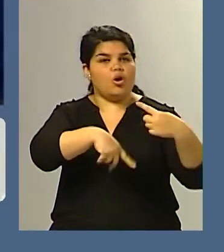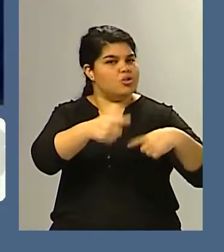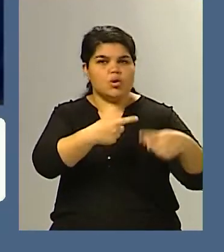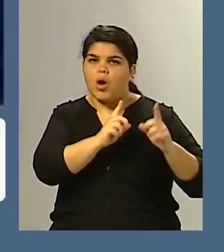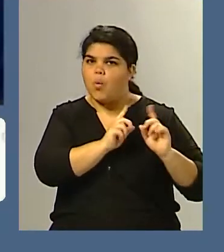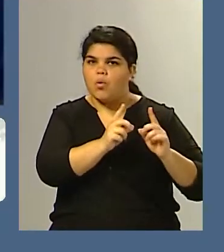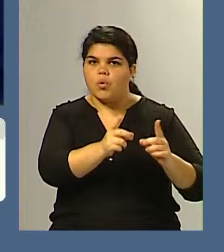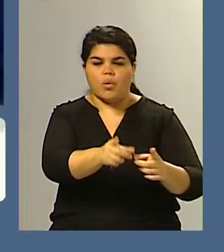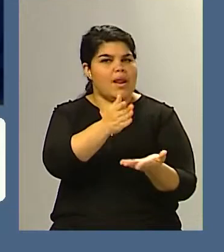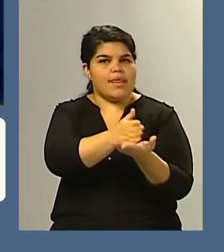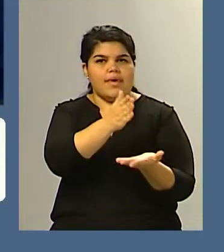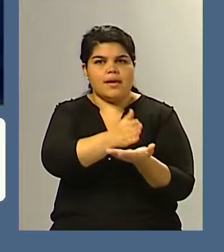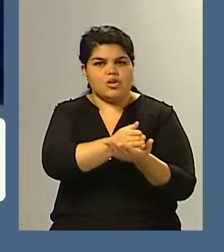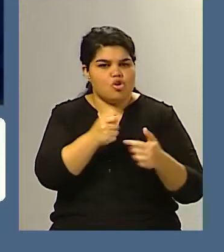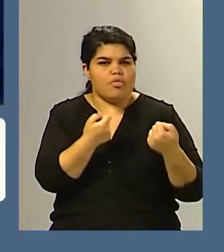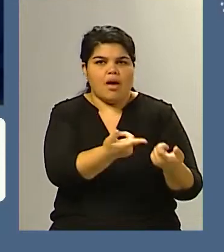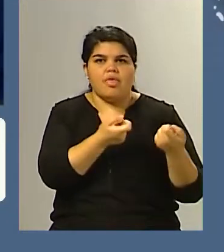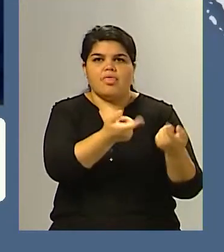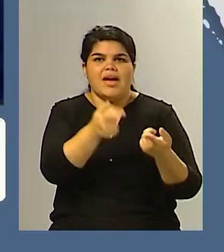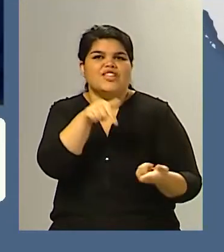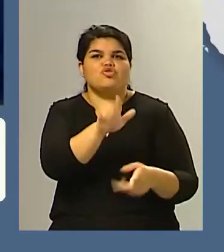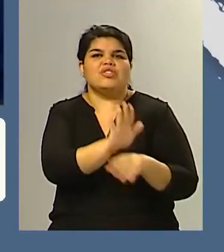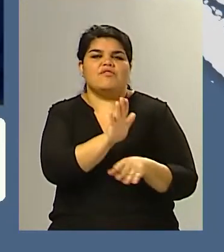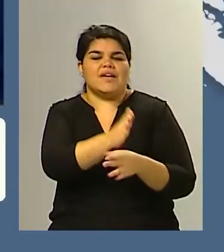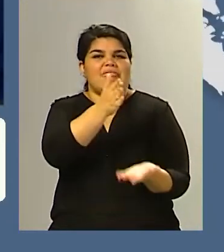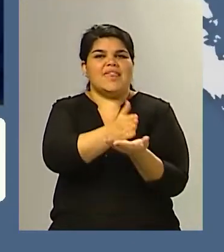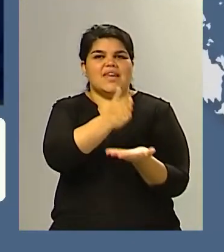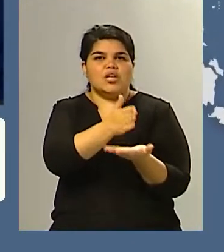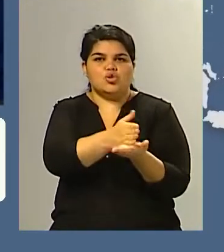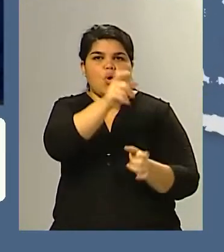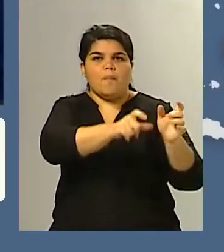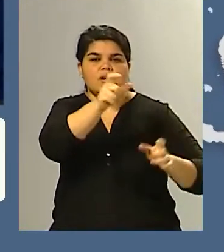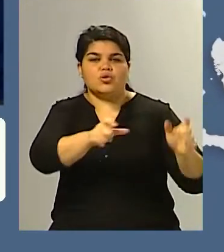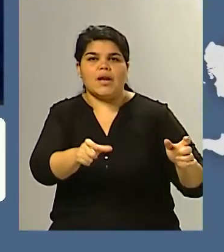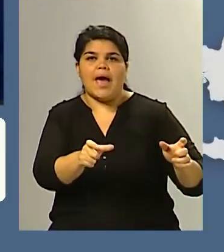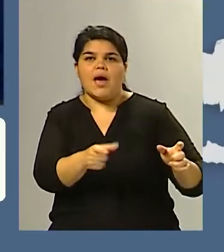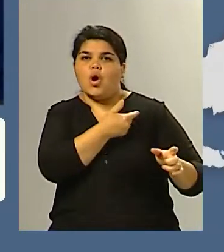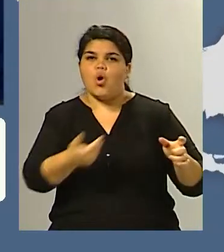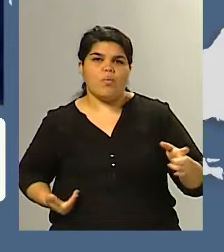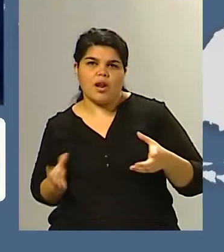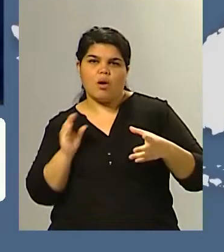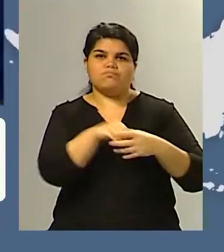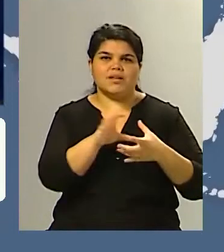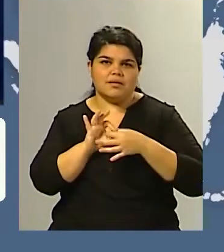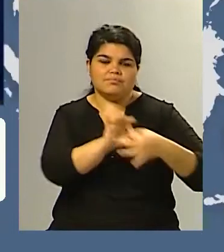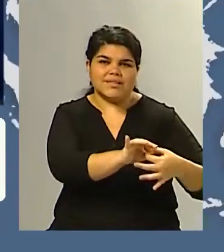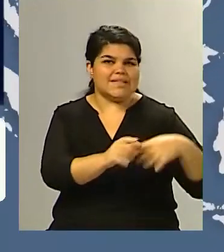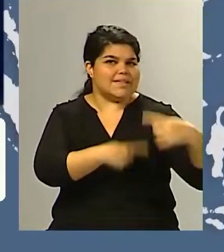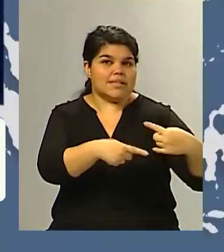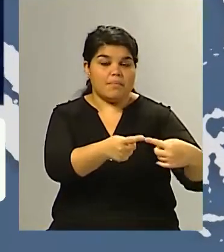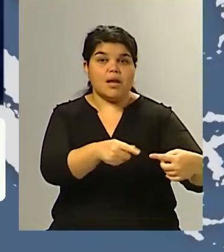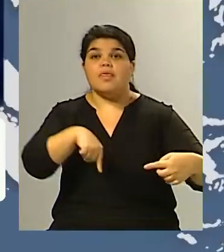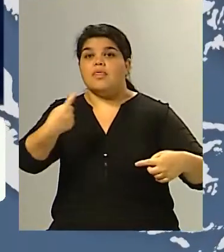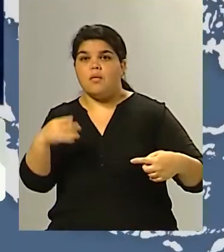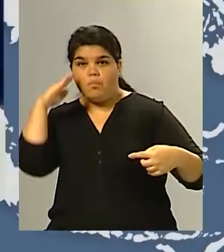se concebeu os direitos humanos como uma política de Estado. Bolsonaro desvirtuou esse processo, desmantelando a institucionalidade de